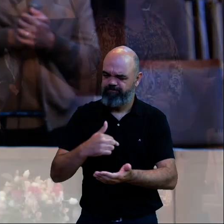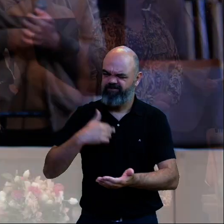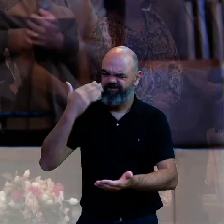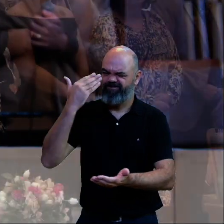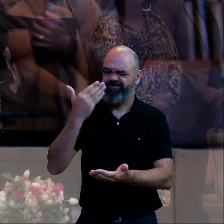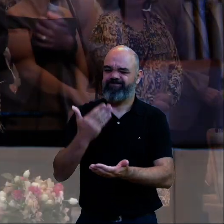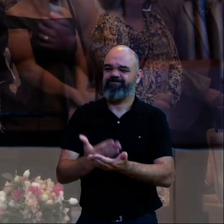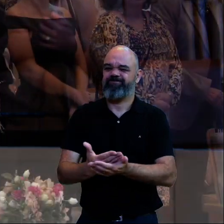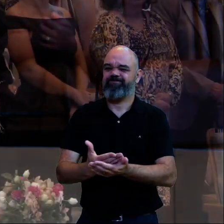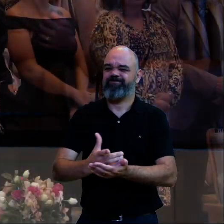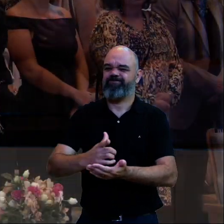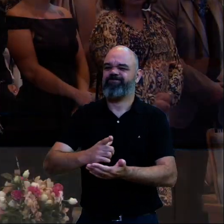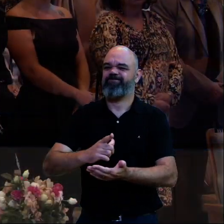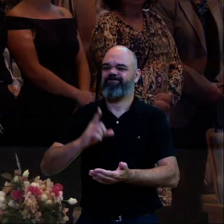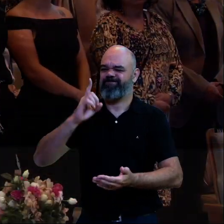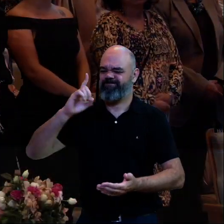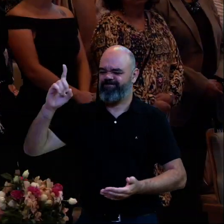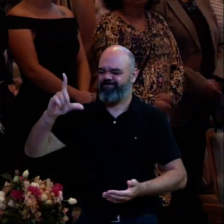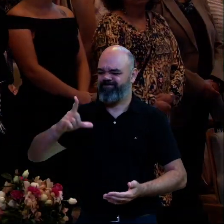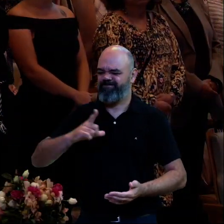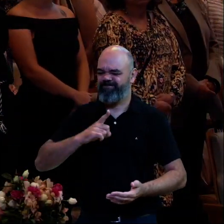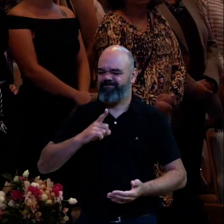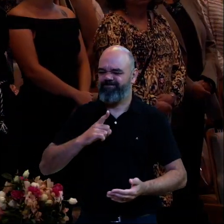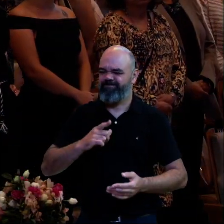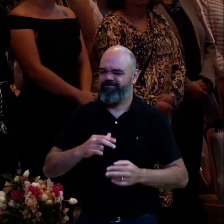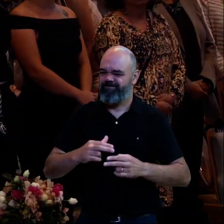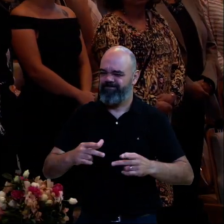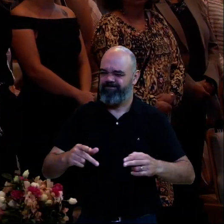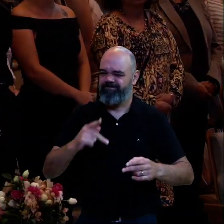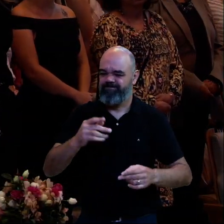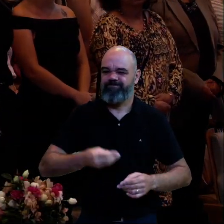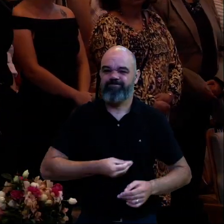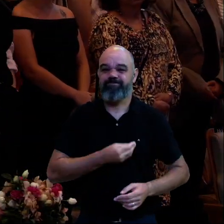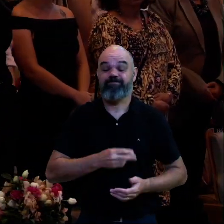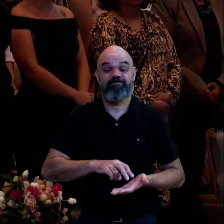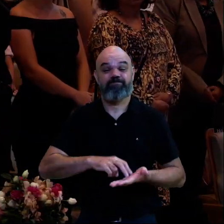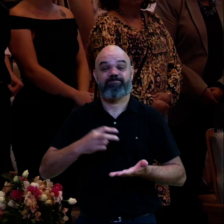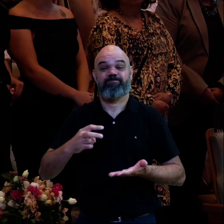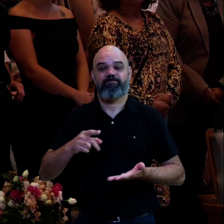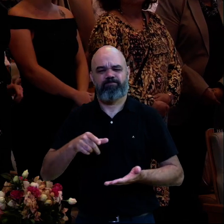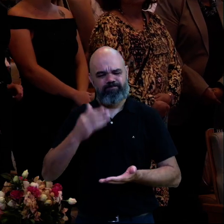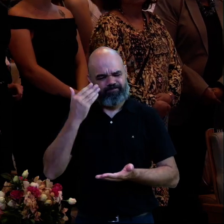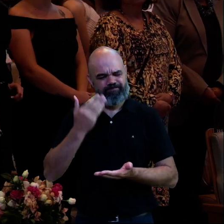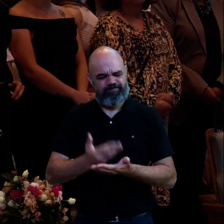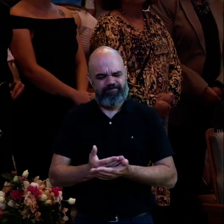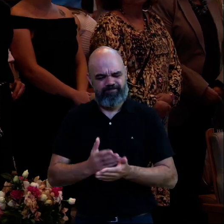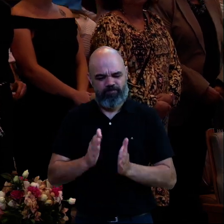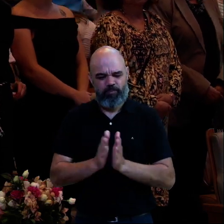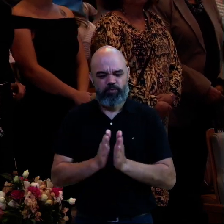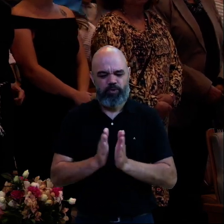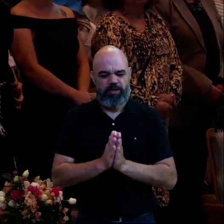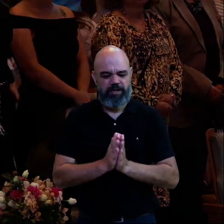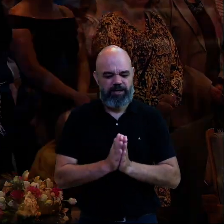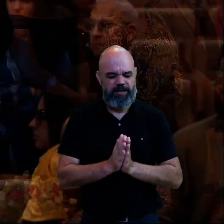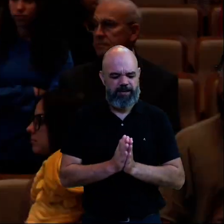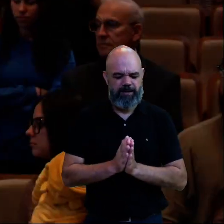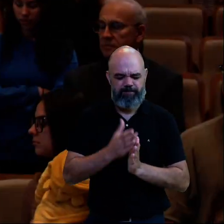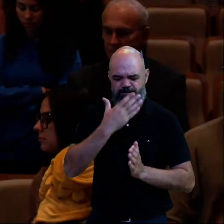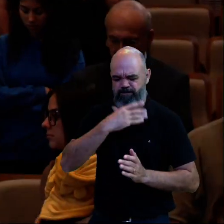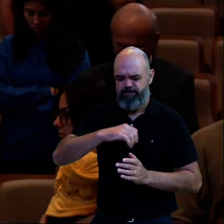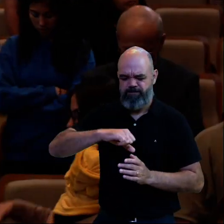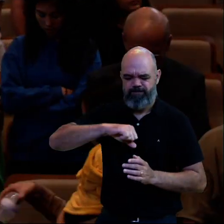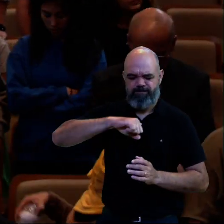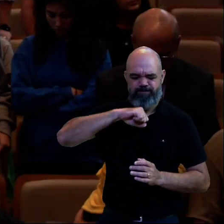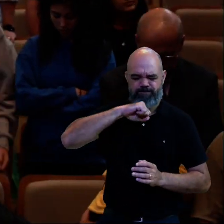preparou algo para você aqui nesta manhã. Você concorda assim? Concorda de orarmos assim? Vamos orar. Pai querido,